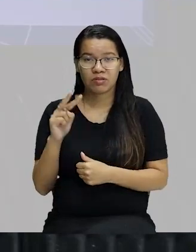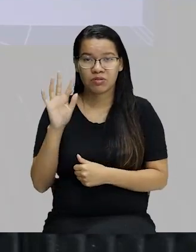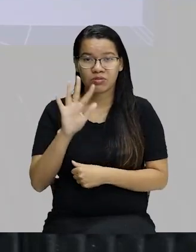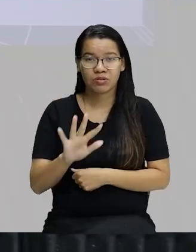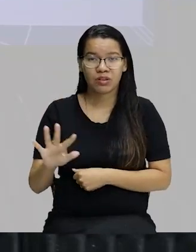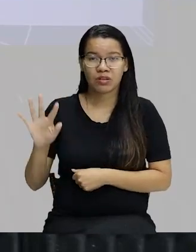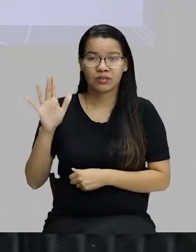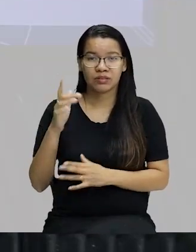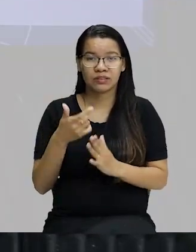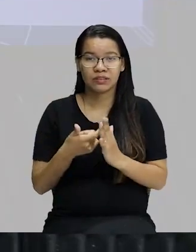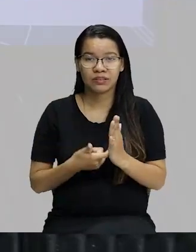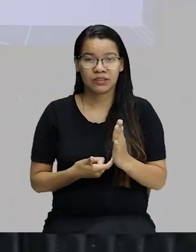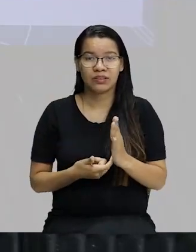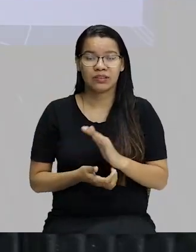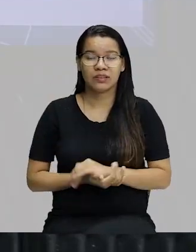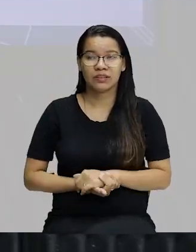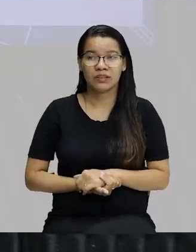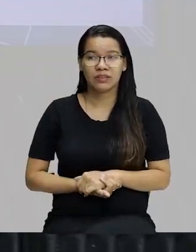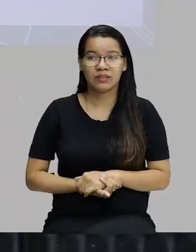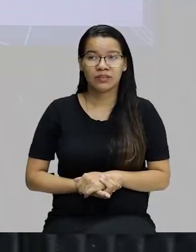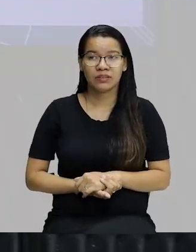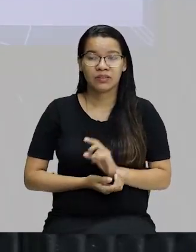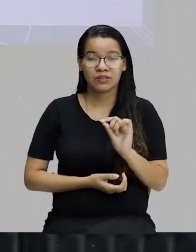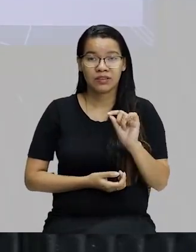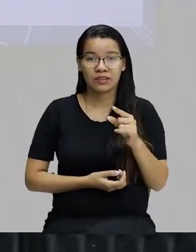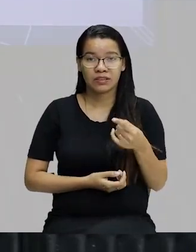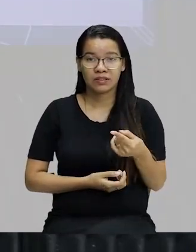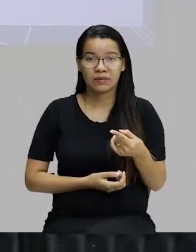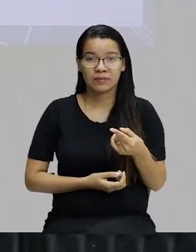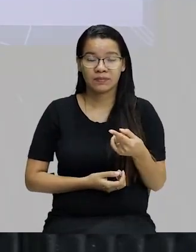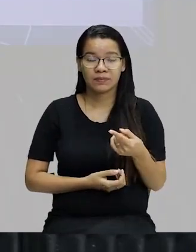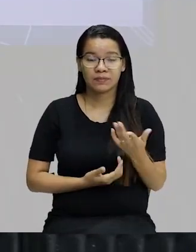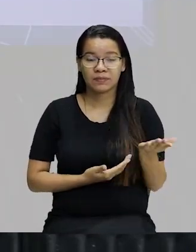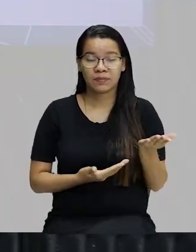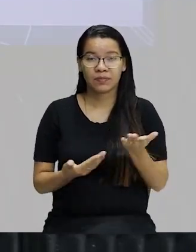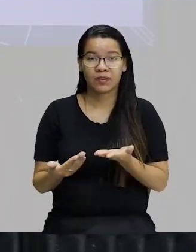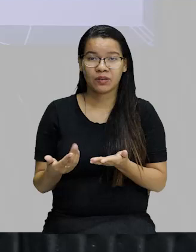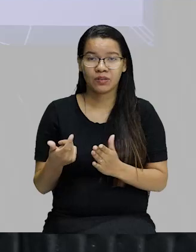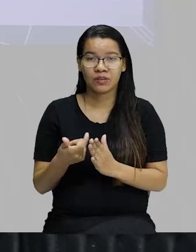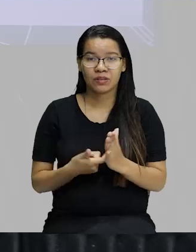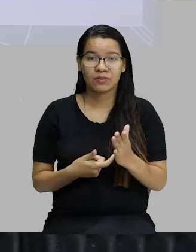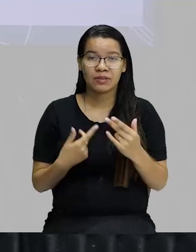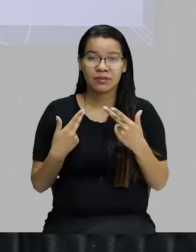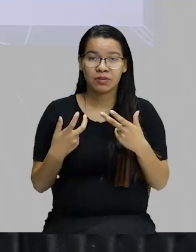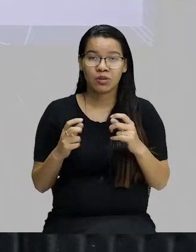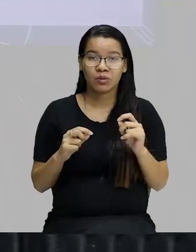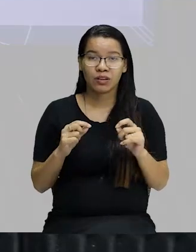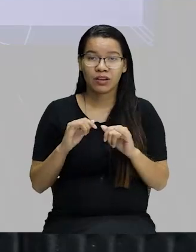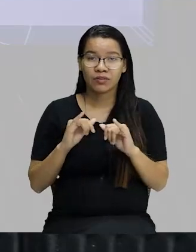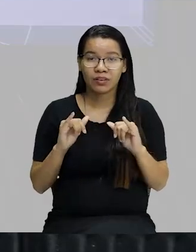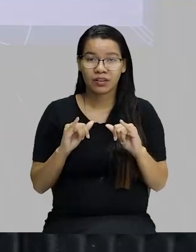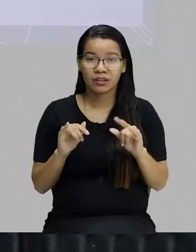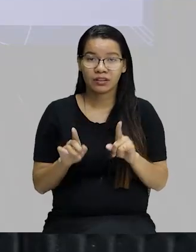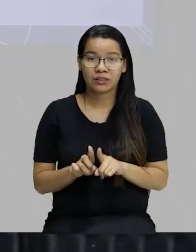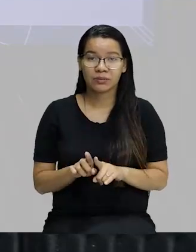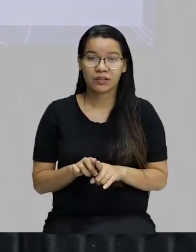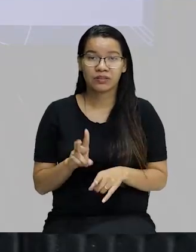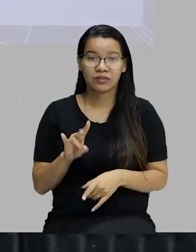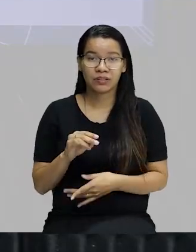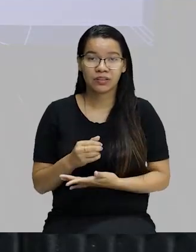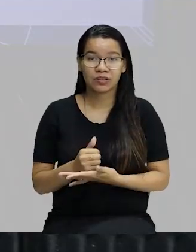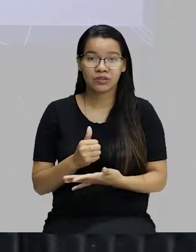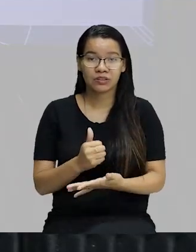texto, é aquela olhada superficial que você dá no texto para identificar sobre o que ele está falando. Vai ajudar, por exemplo,